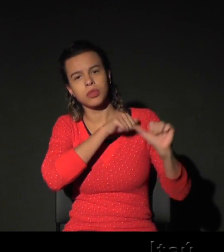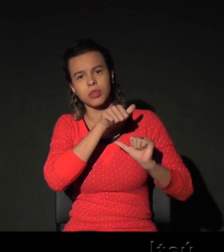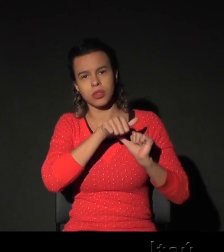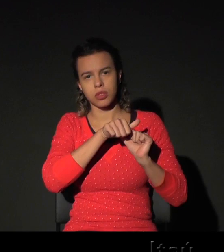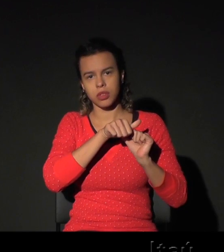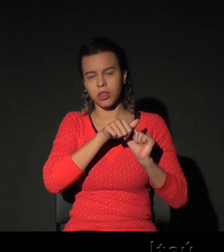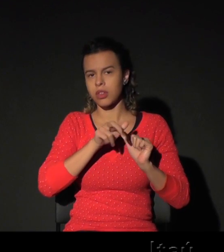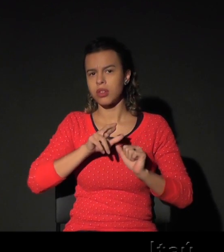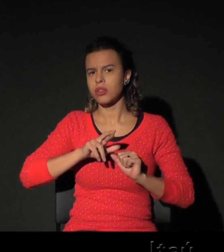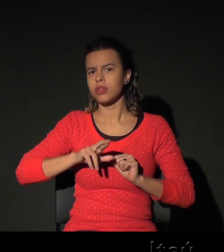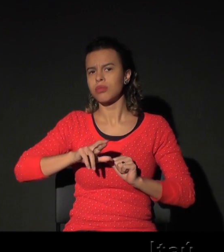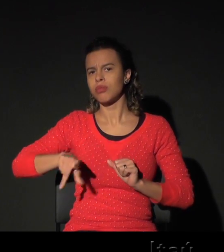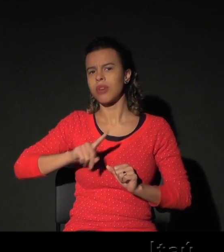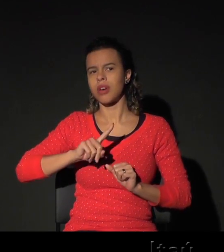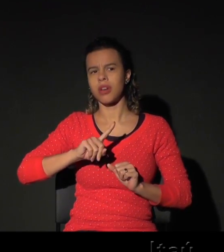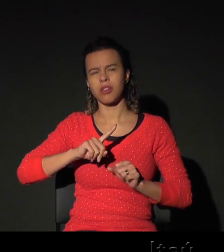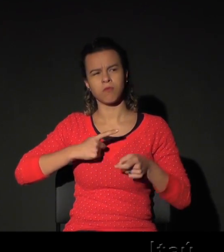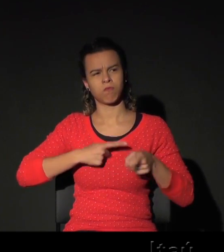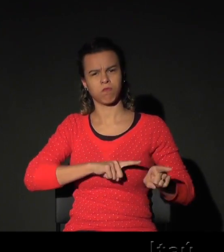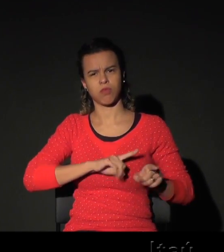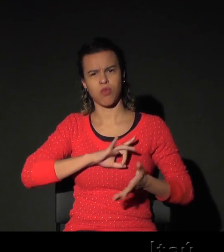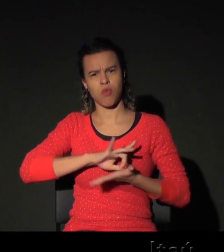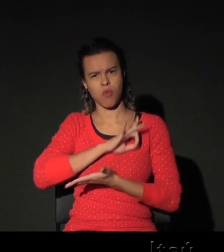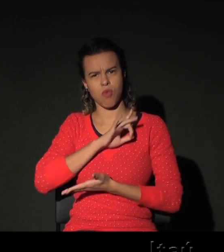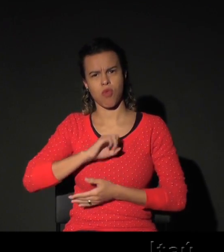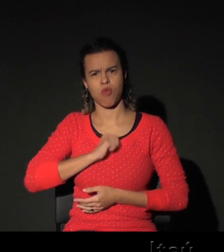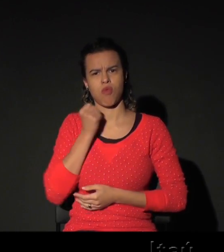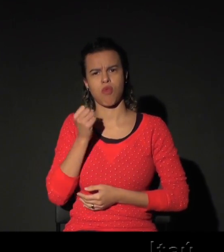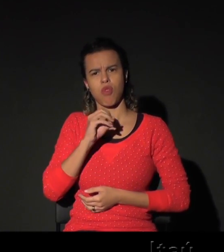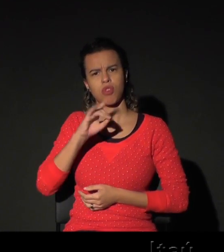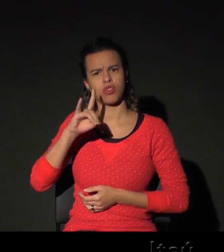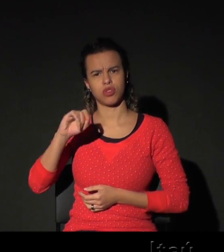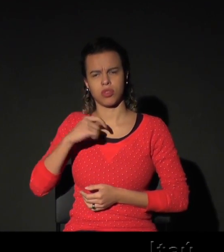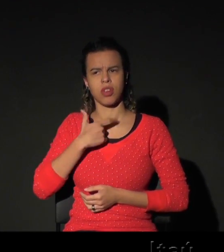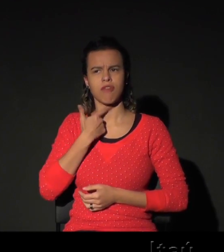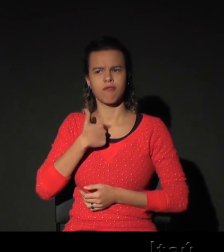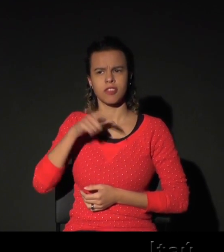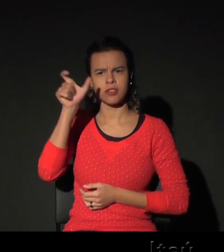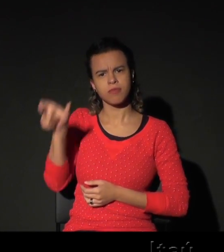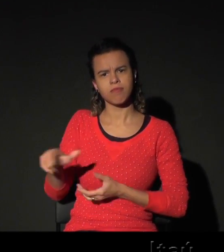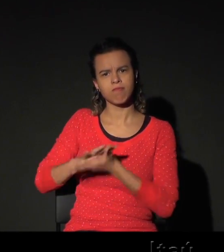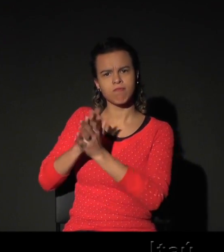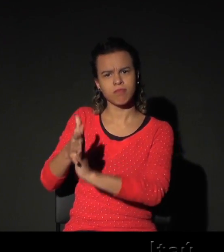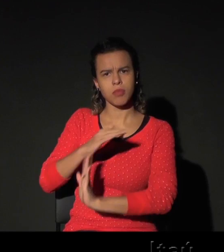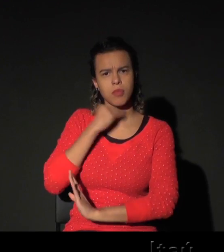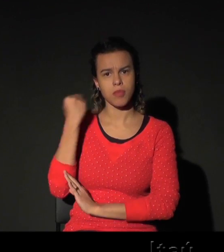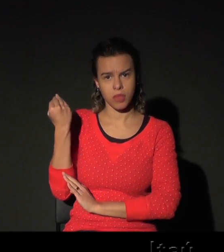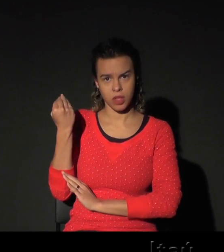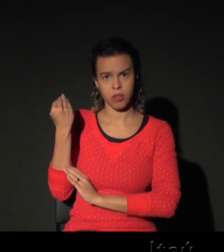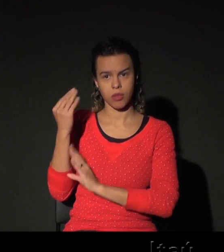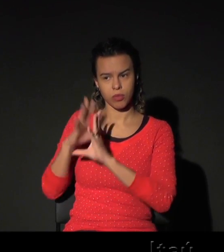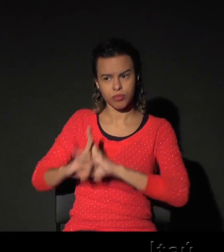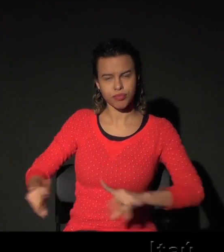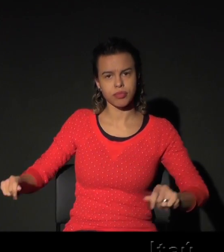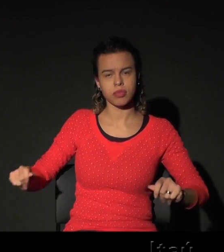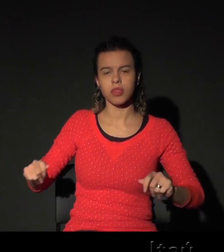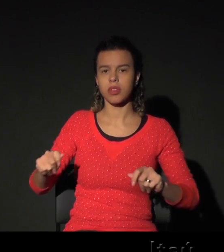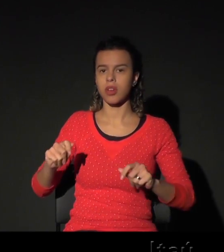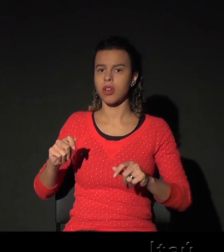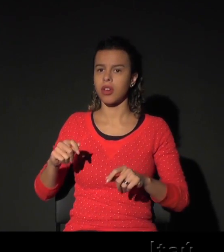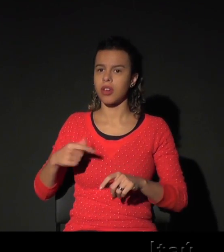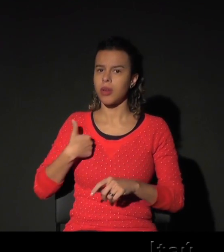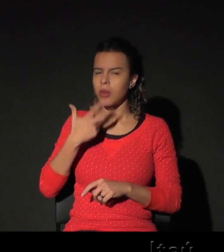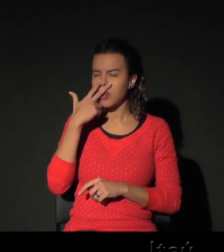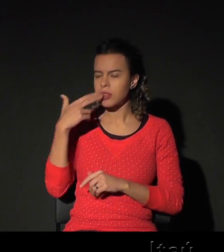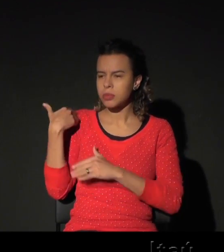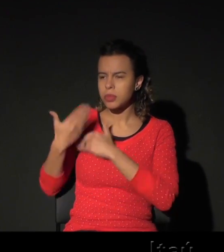como não como um discurso de ódio simplesmente né porque o ódio você qu a destruição do outro né você quer a morte né do outro você quer o anelamento do outro mas né